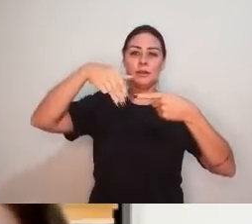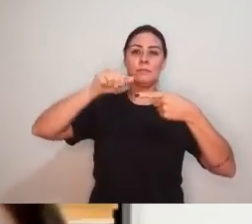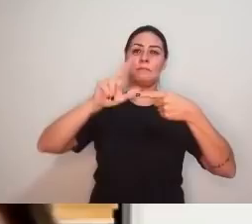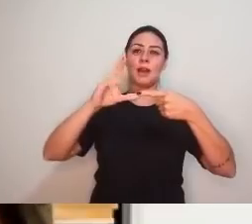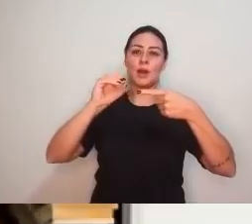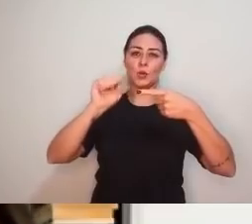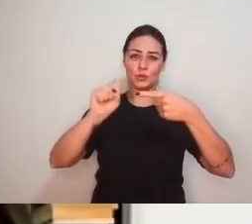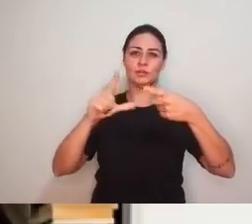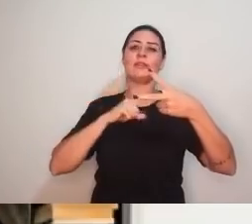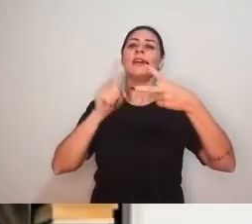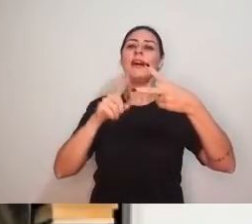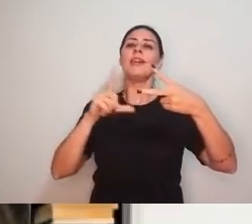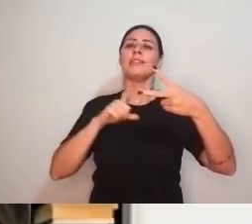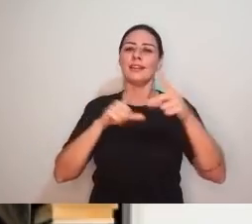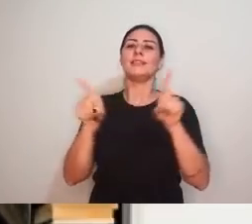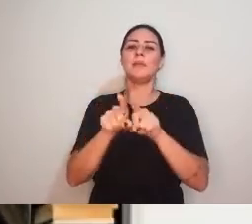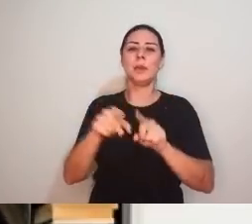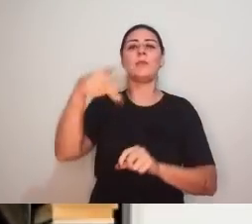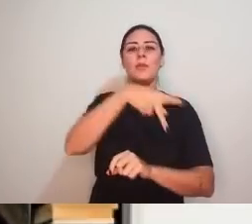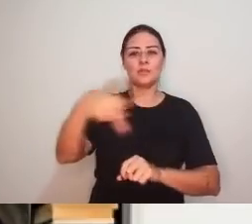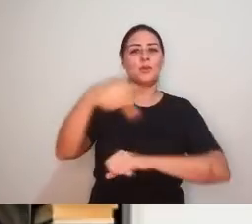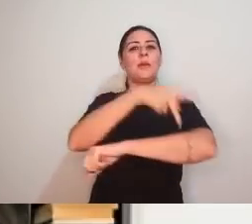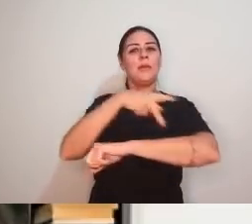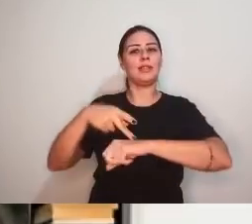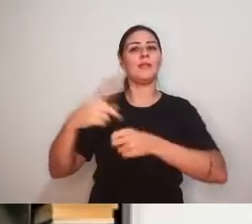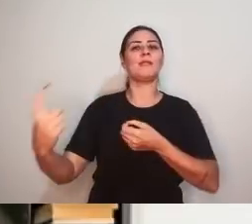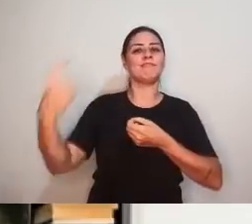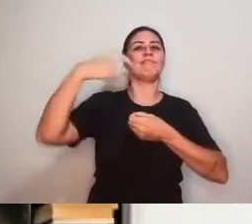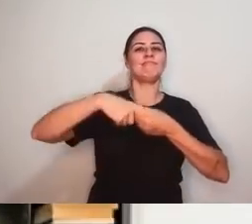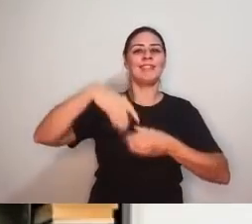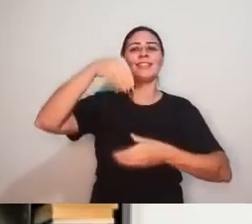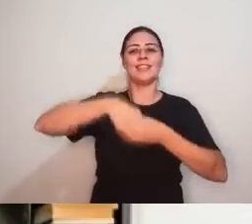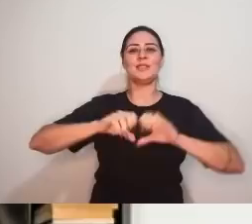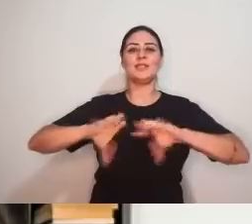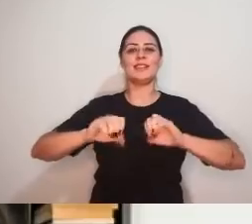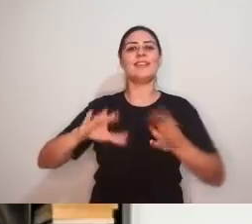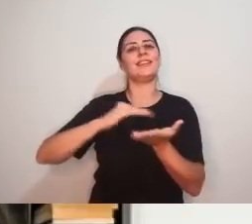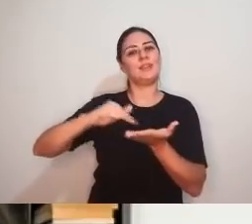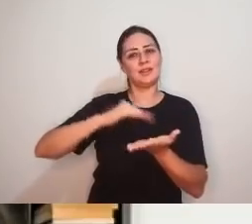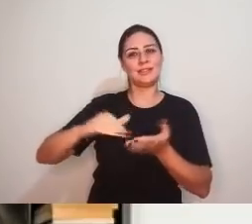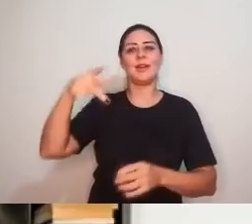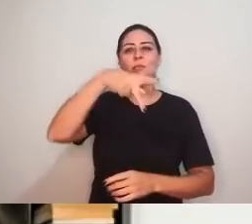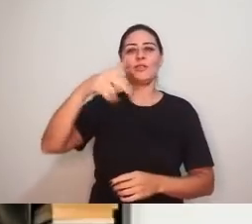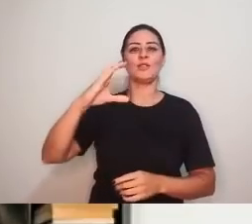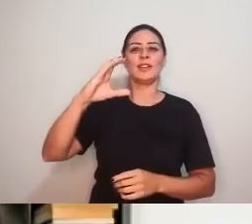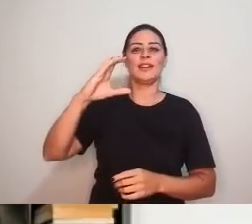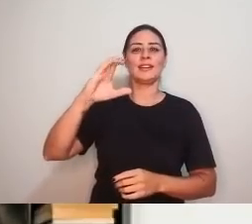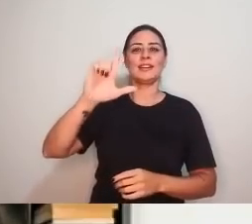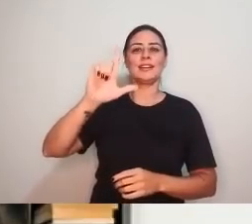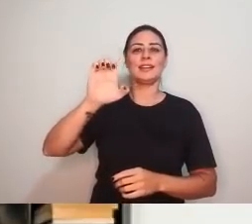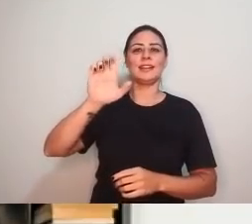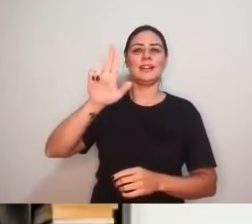né, nós temos a nossa professora, pedagoga, parceira da Secretaria de Educação, a professora e pedagoga